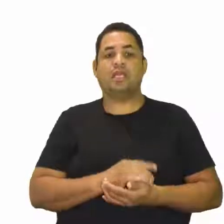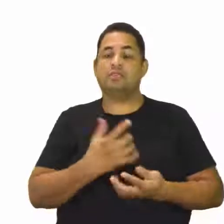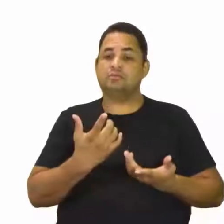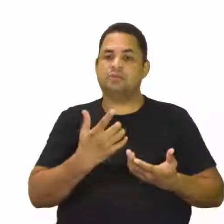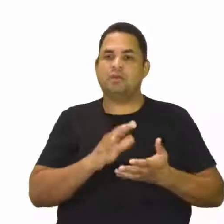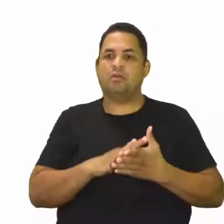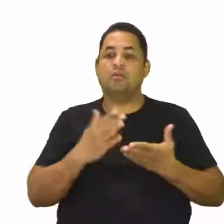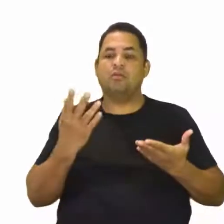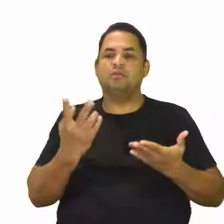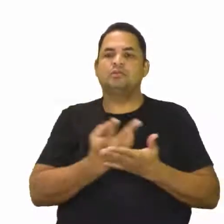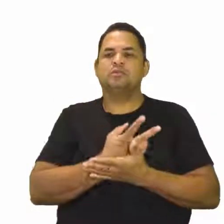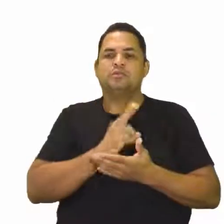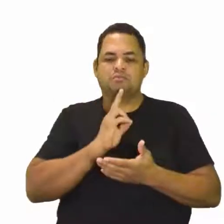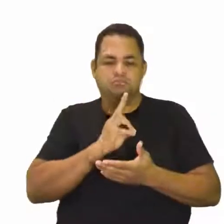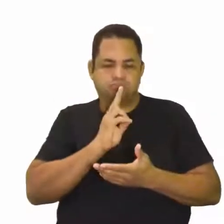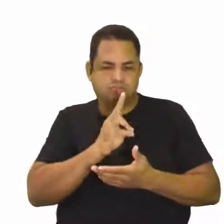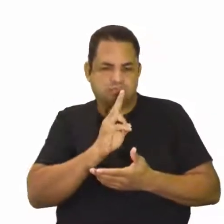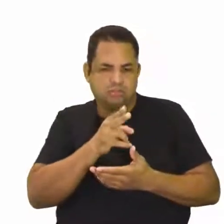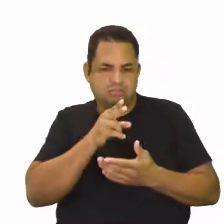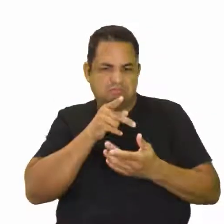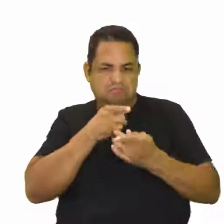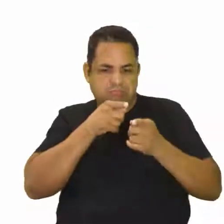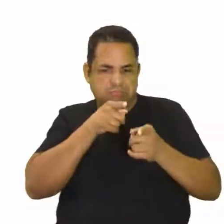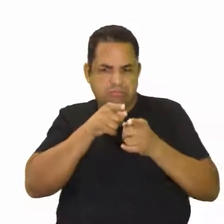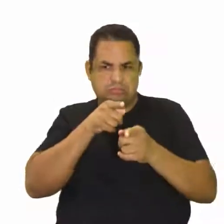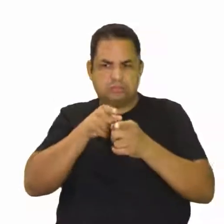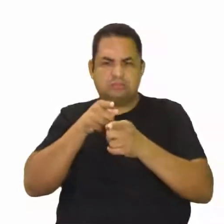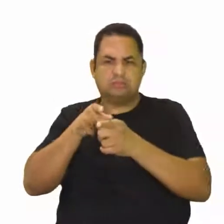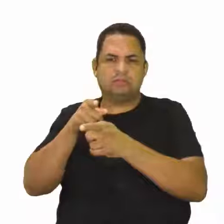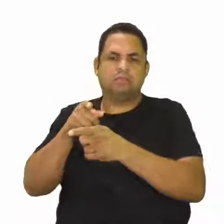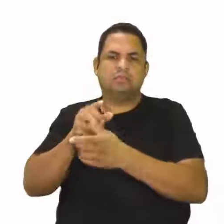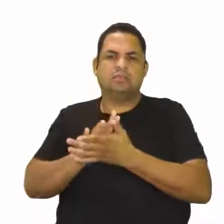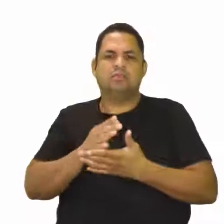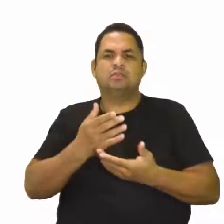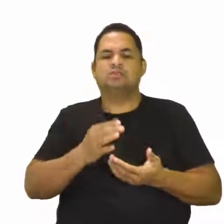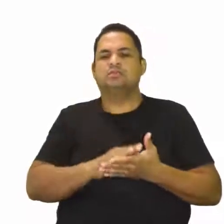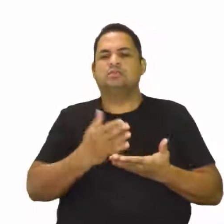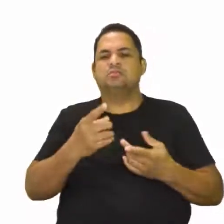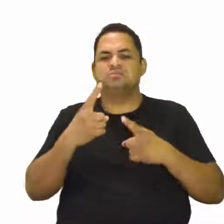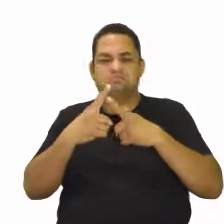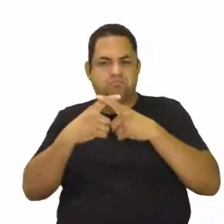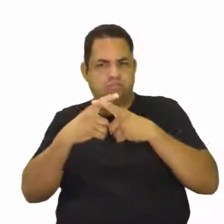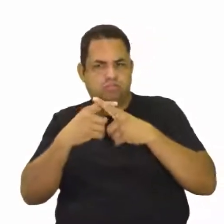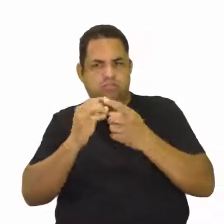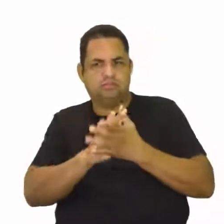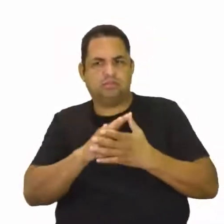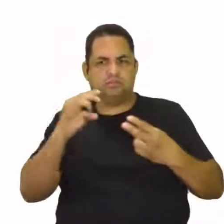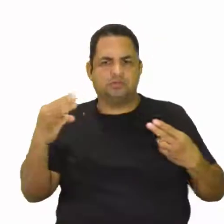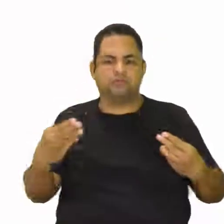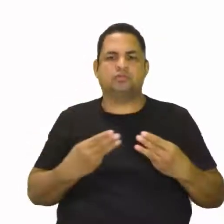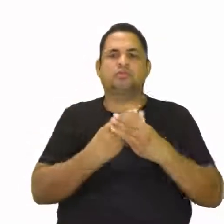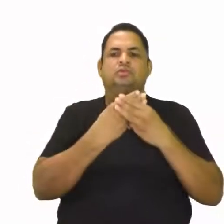Devido à perseguição nazista, lembra da Segunda Guerra Mundial, que nós já estudamos sobre essa perseguição nazista aos judeus? Sobre os